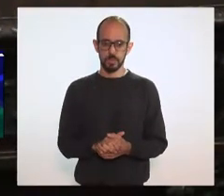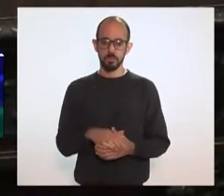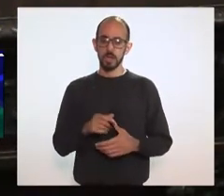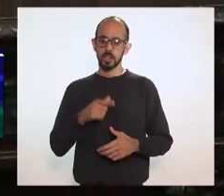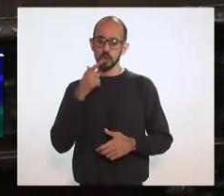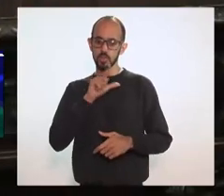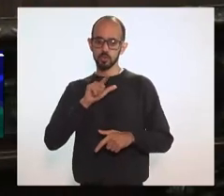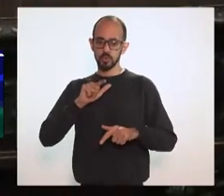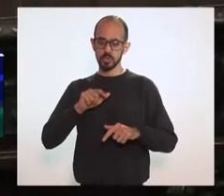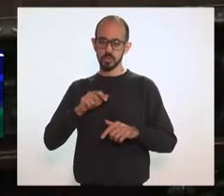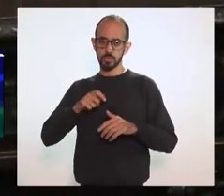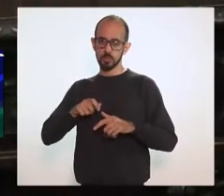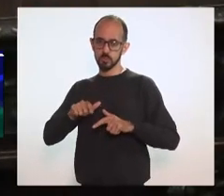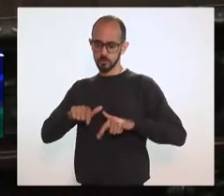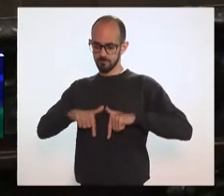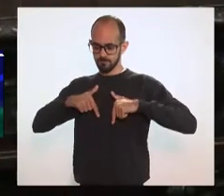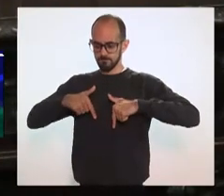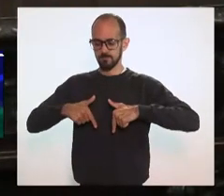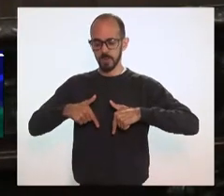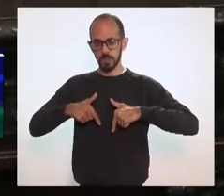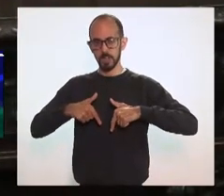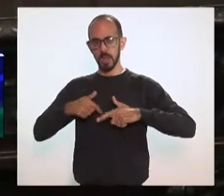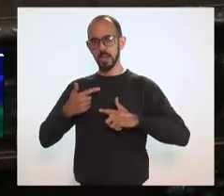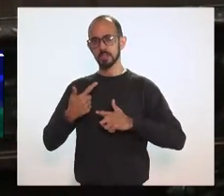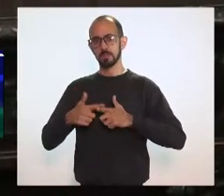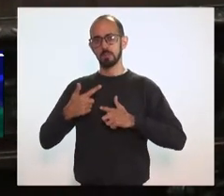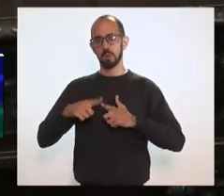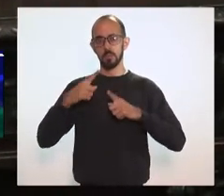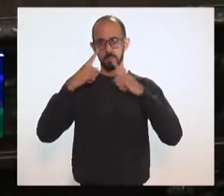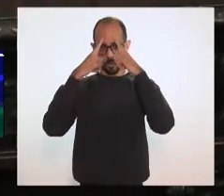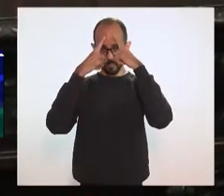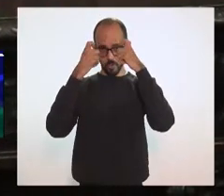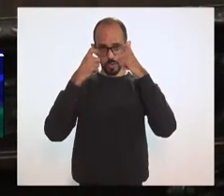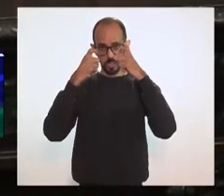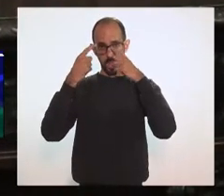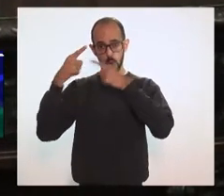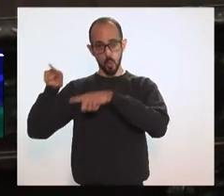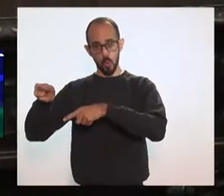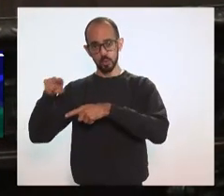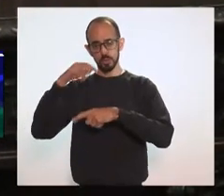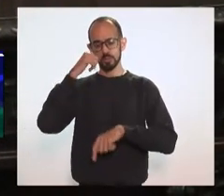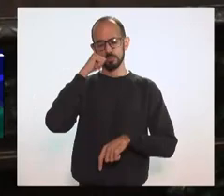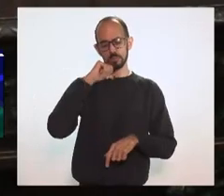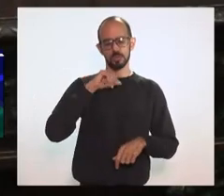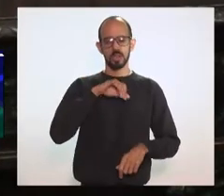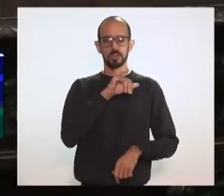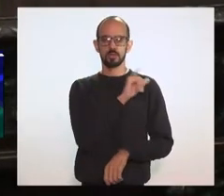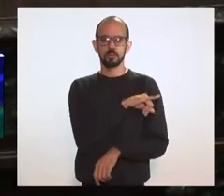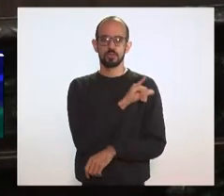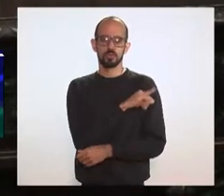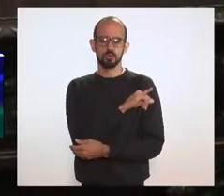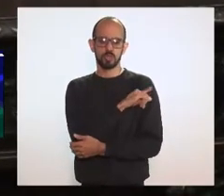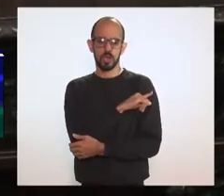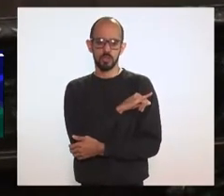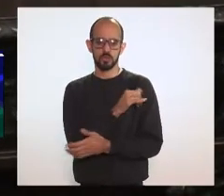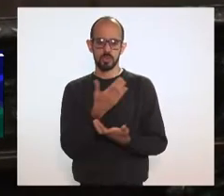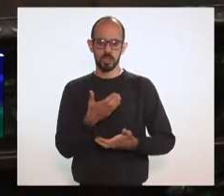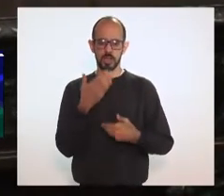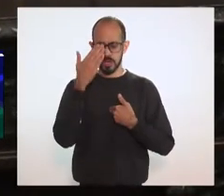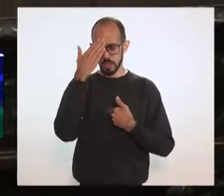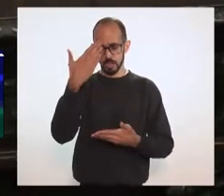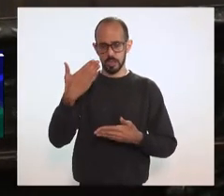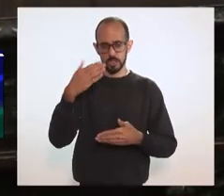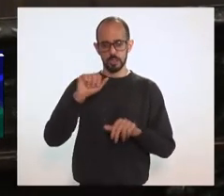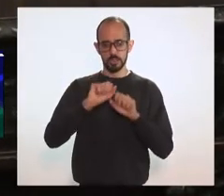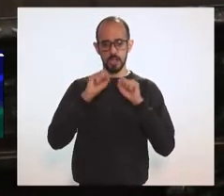enfrentar essa chaga da violência contra as mulheres no Estado do Rio de Janeiro. Eu quero agradecer à